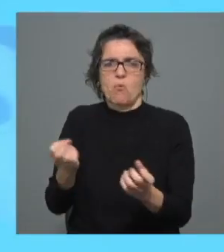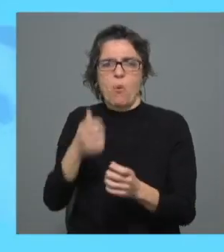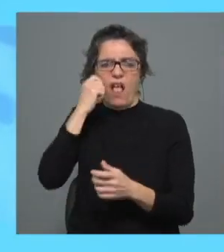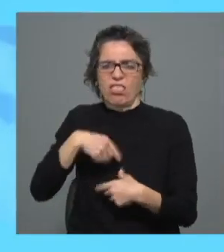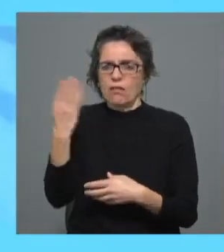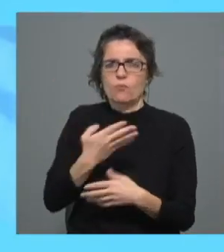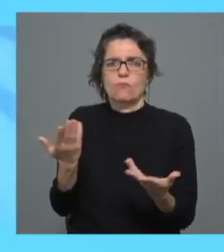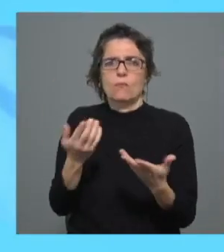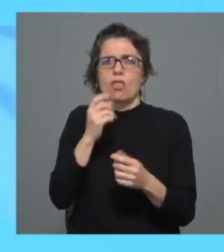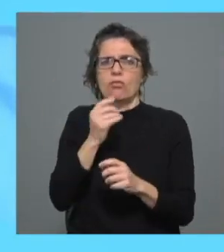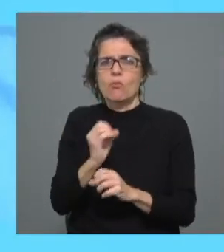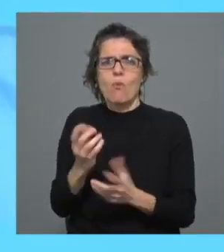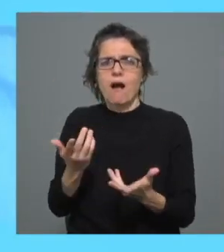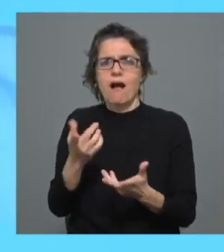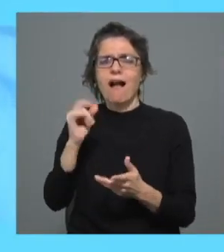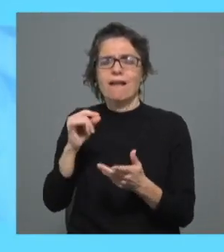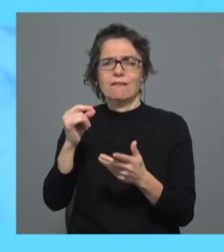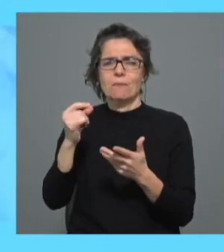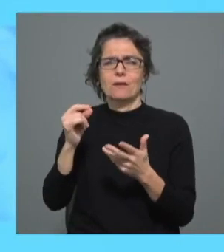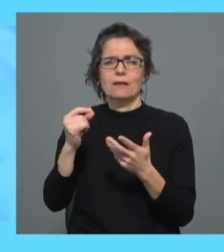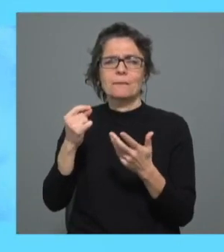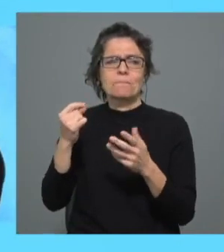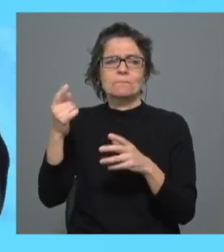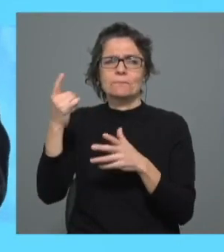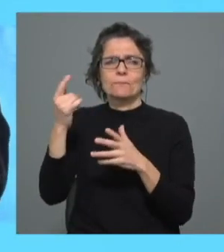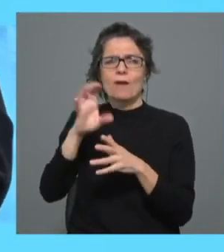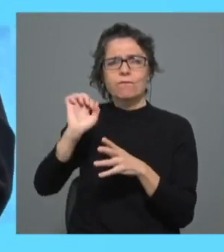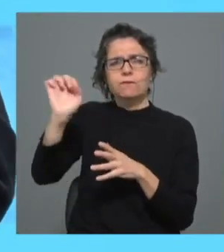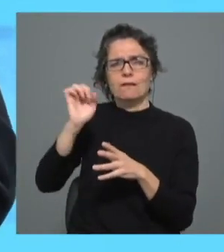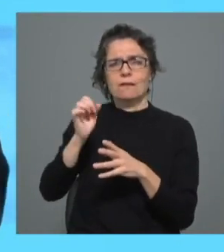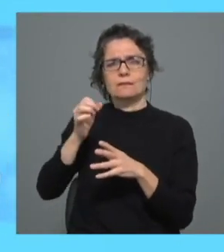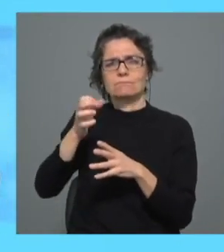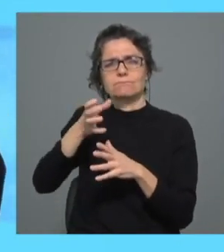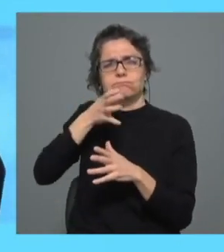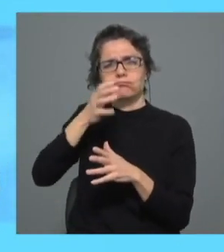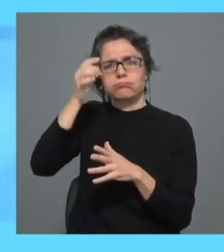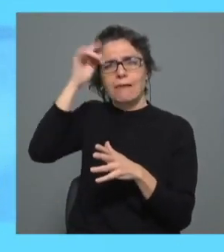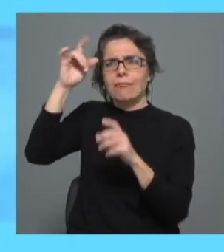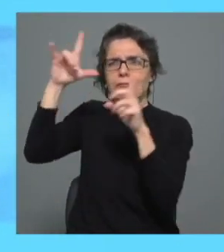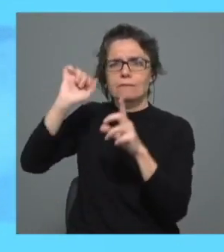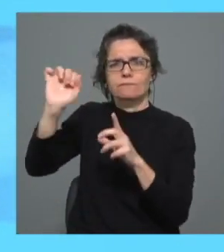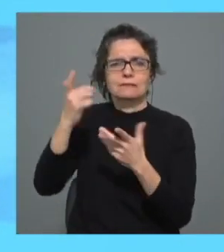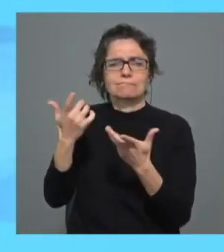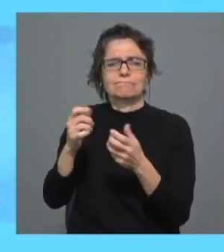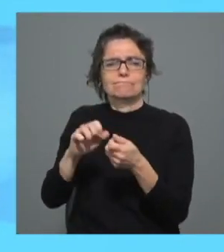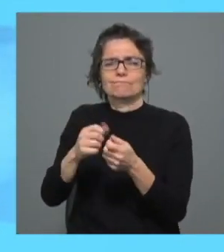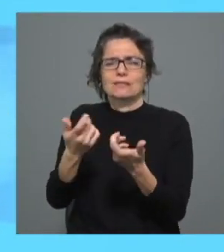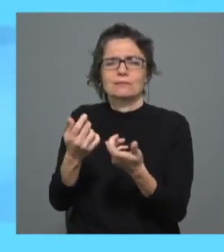pelo princípio da não interferência nos assuntos de outros Estados, etc. Portanto, é esse caldo que na sociedade russa tem que produzir a